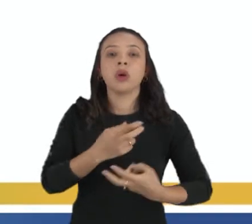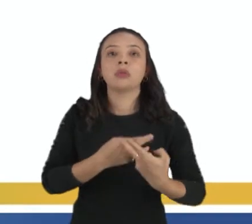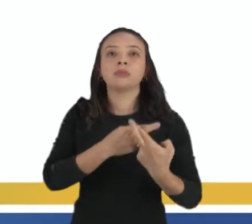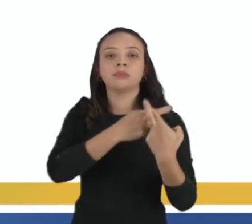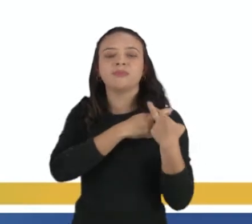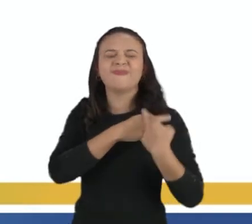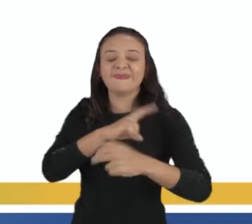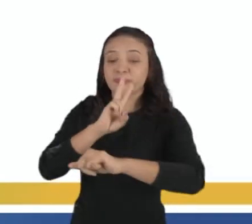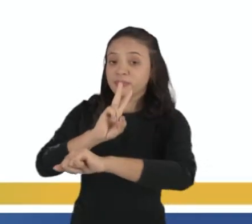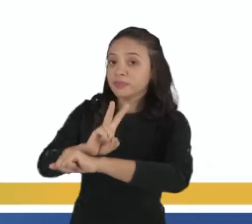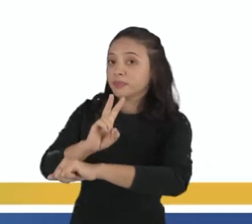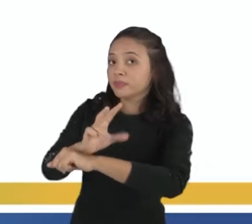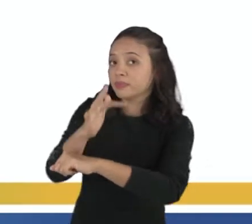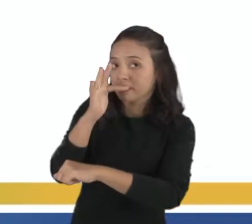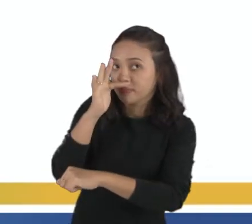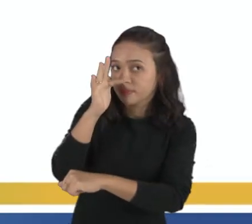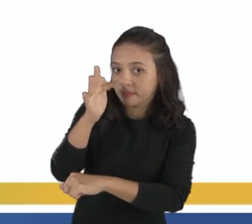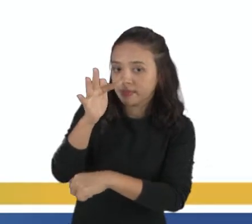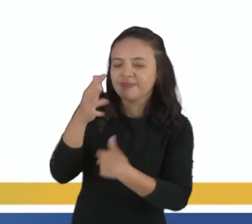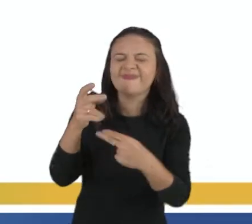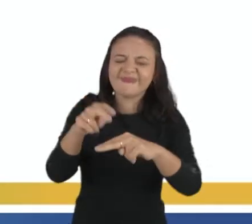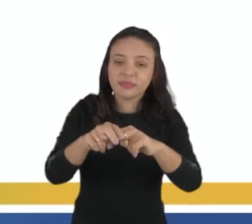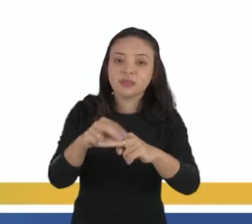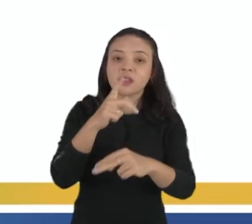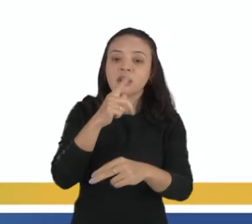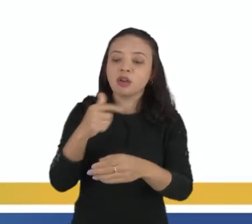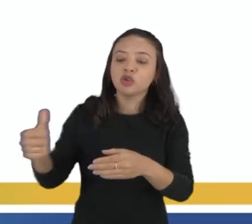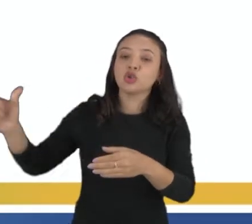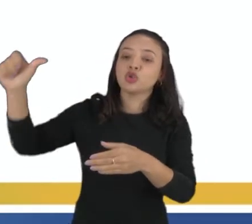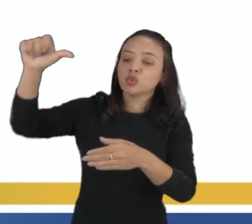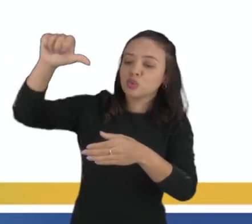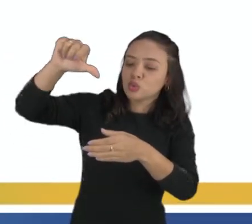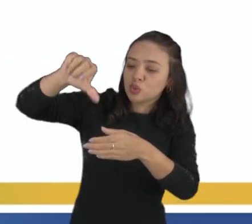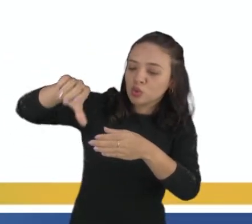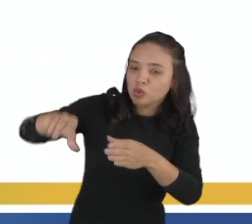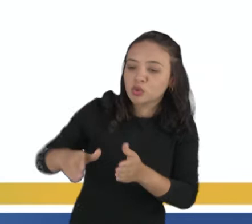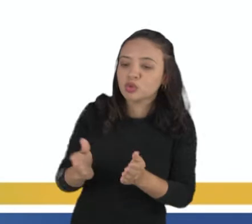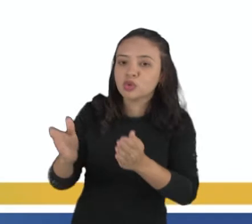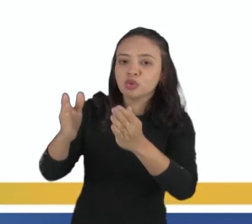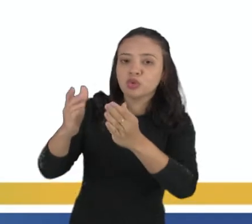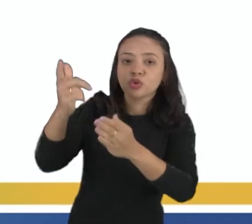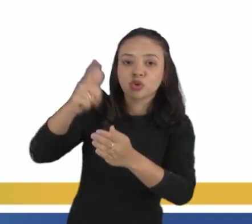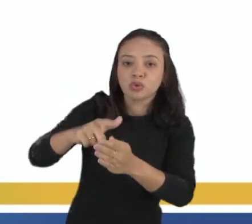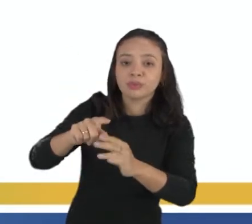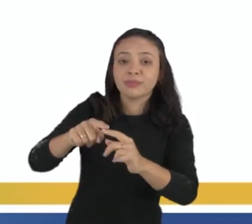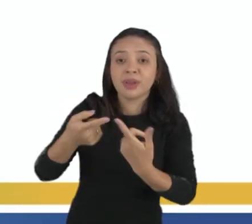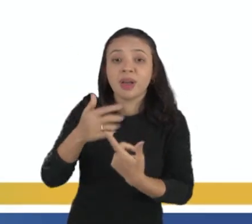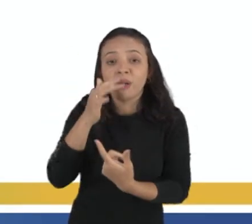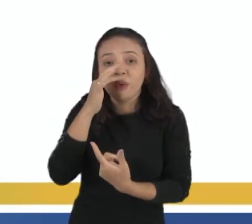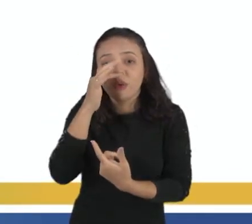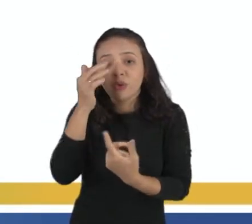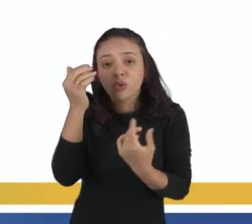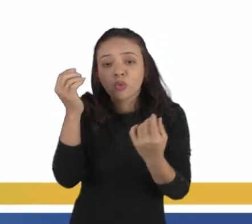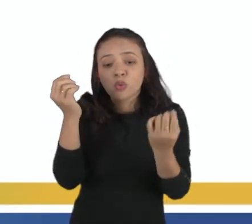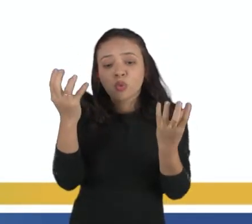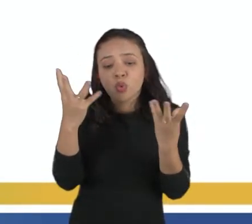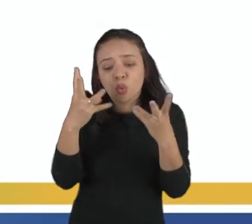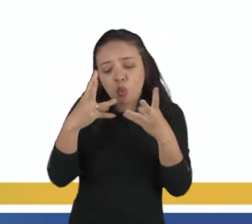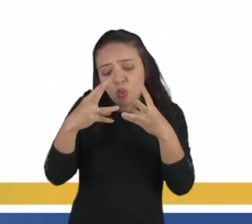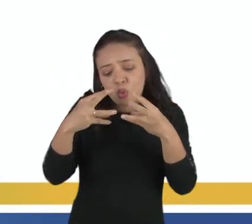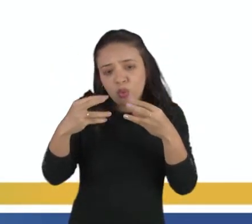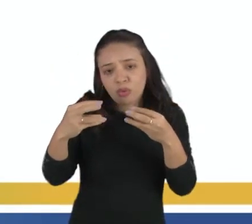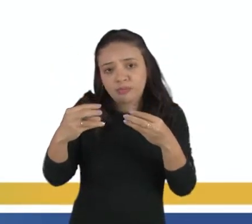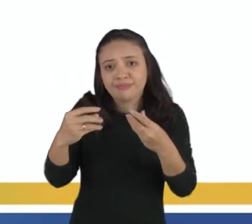de conservá-la. Renovei a água do vaso, mas a flor empalidecia. Temi por